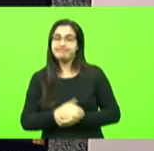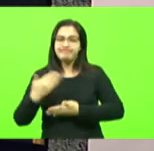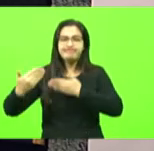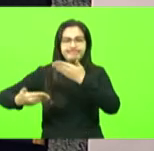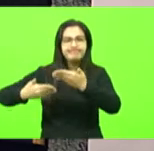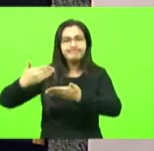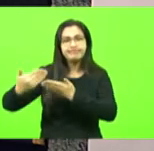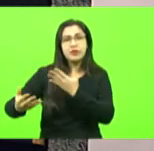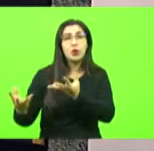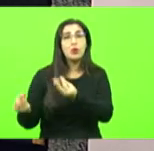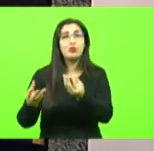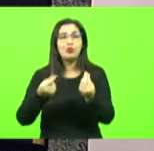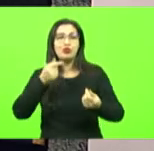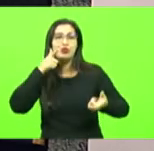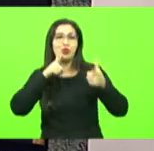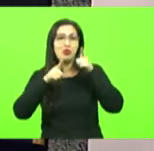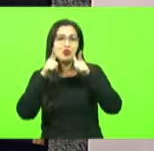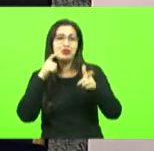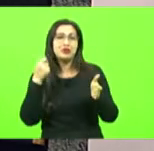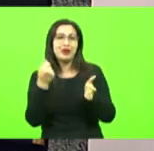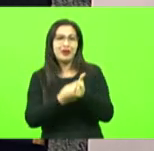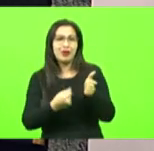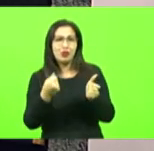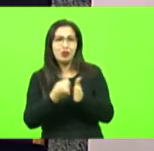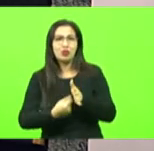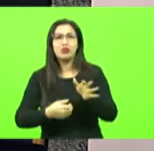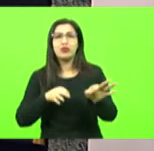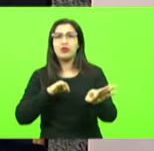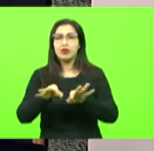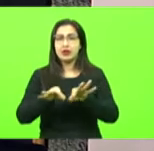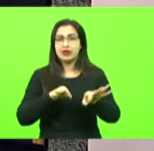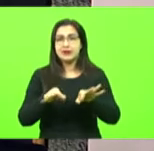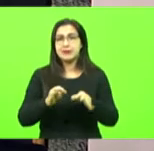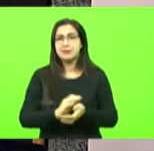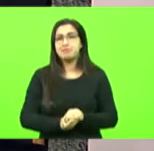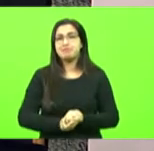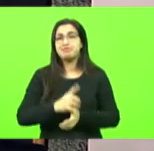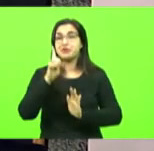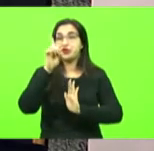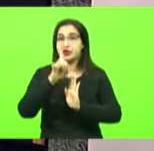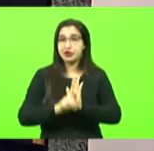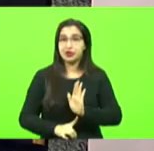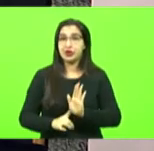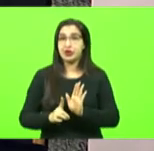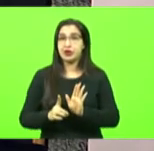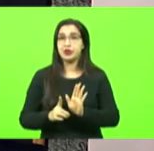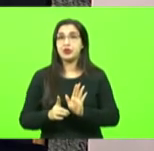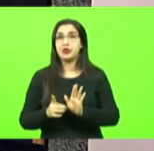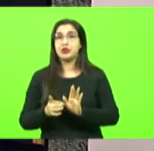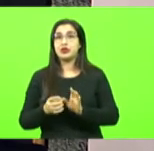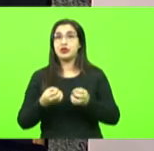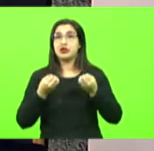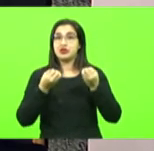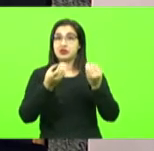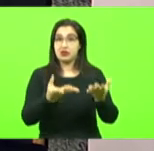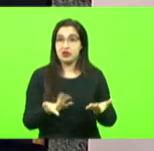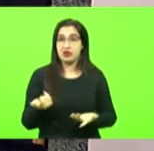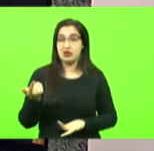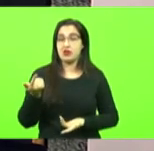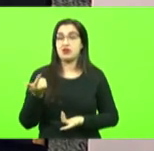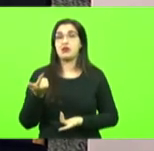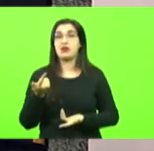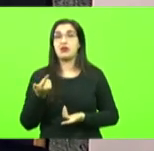se concretizaram a partir da luta e organização, como os direitos de reparação para os atingidos, reassentamentos